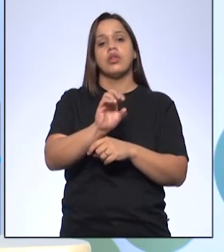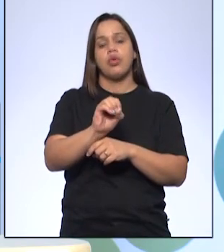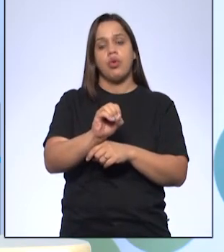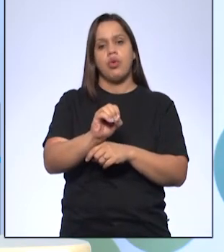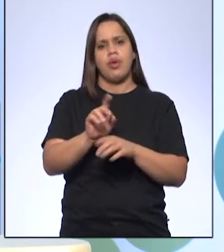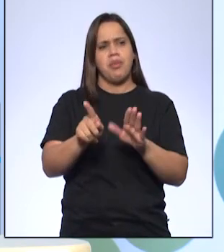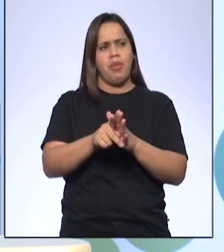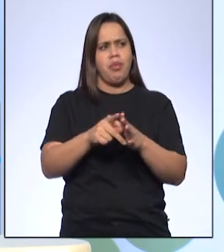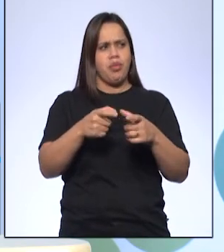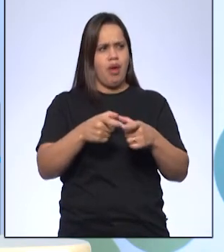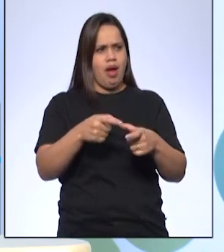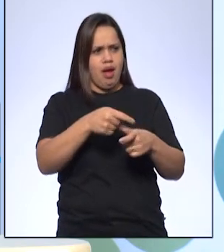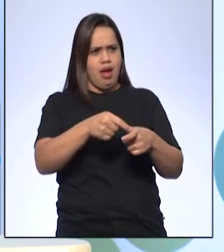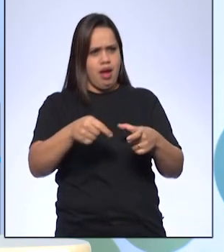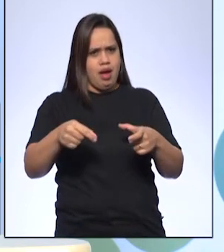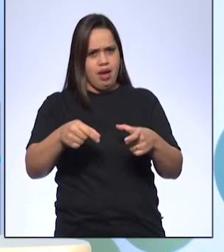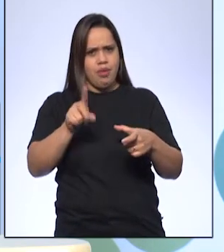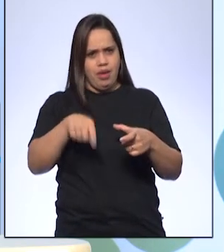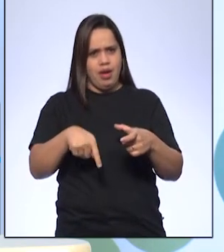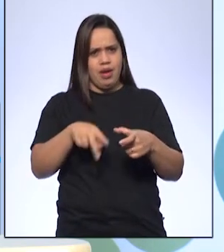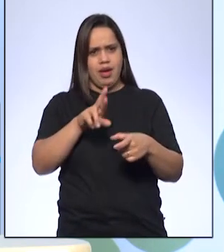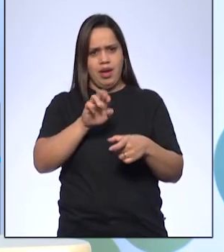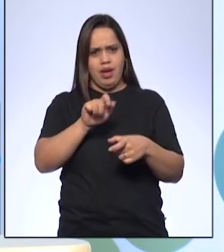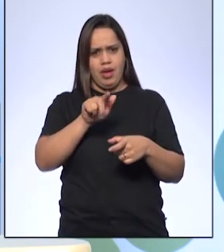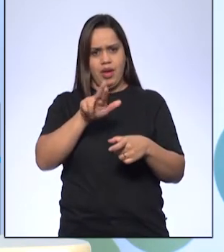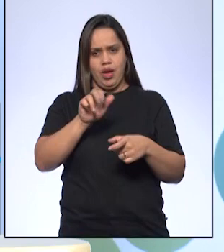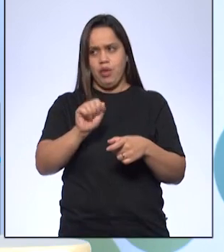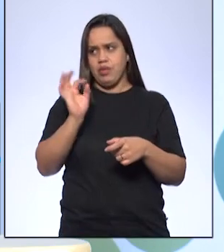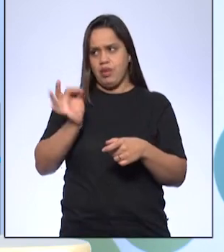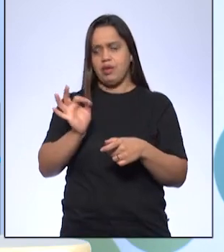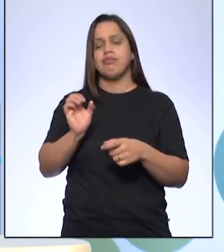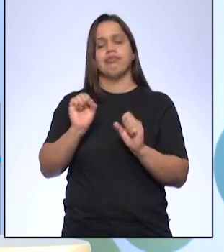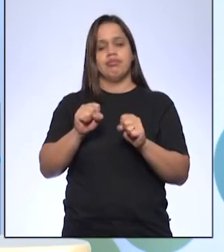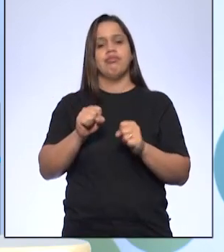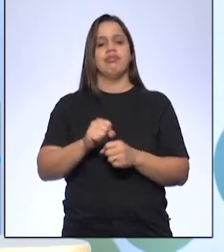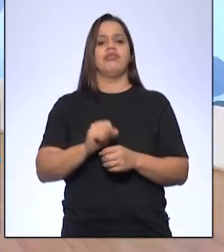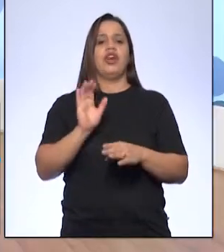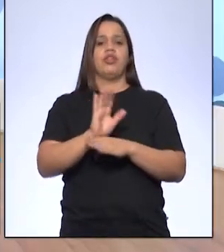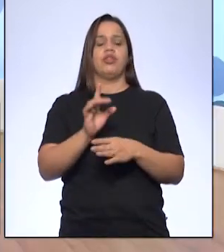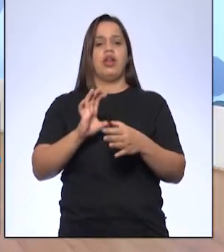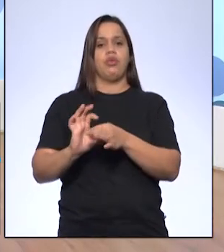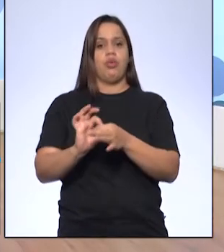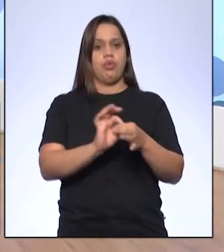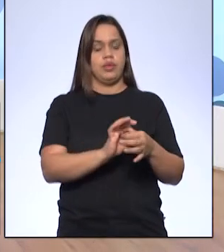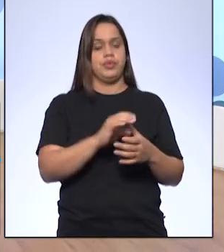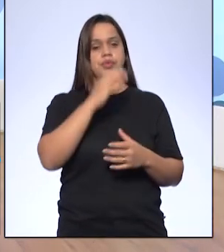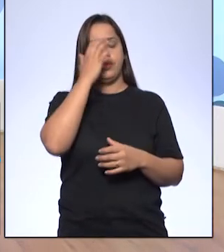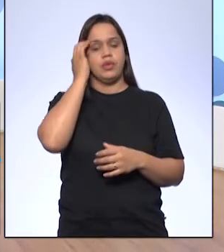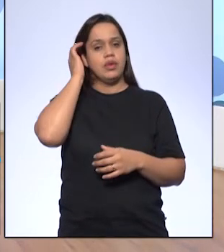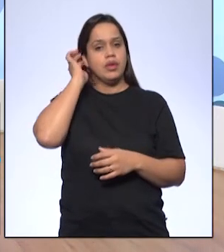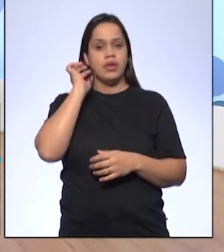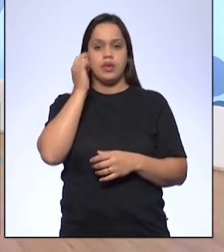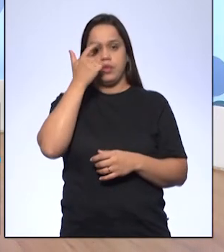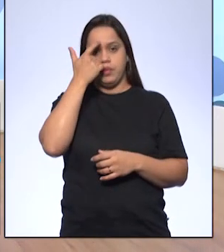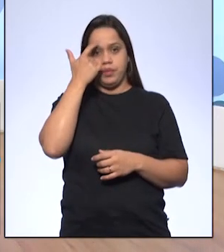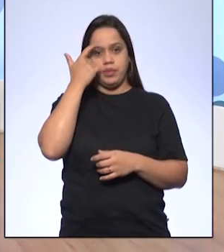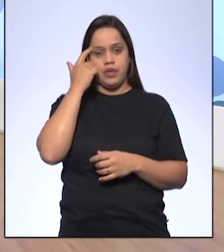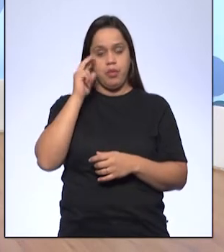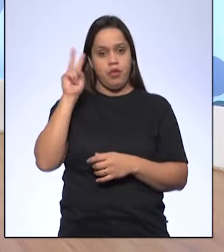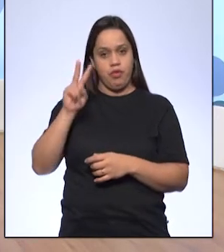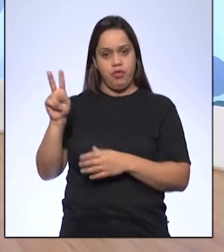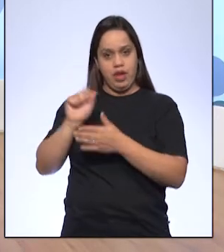falei certo, eu já dando de doida. Ele vai ajudar muito nesse contexto. Beleza? Então, na telinha de vocês vai aparecer uma